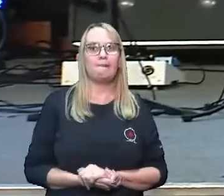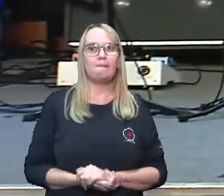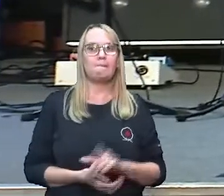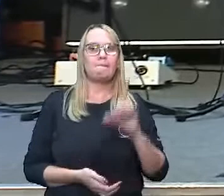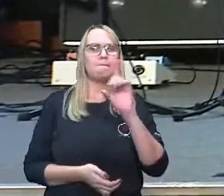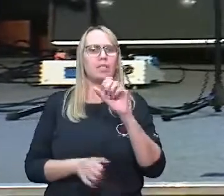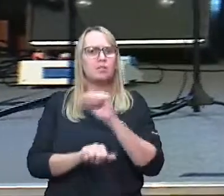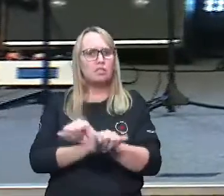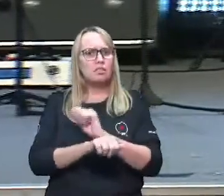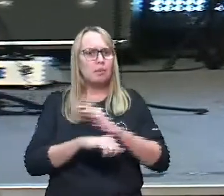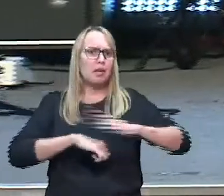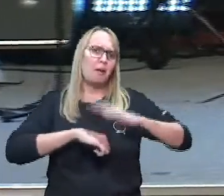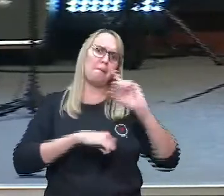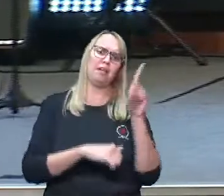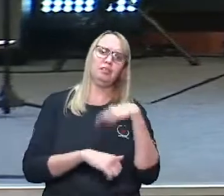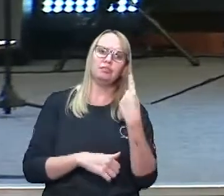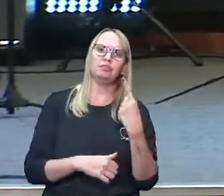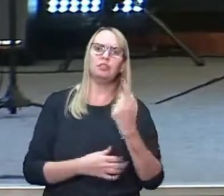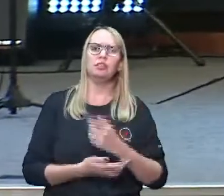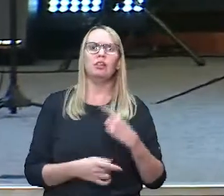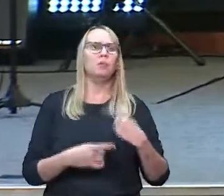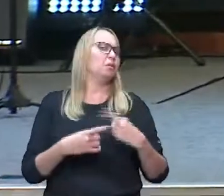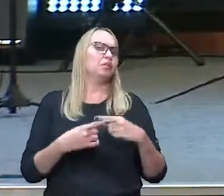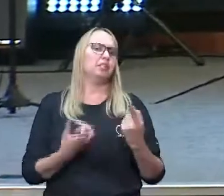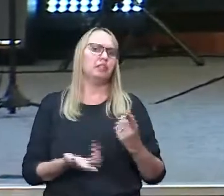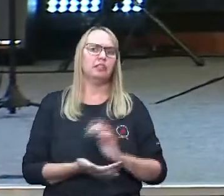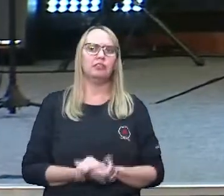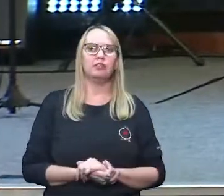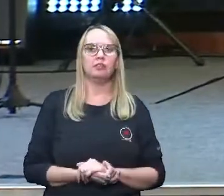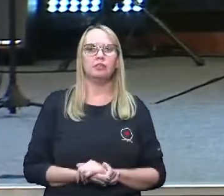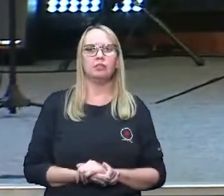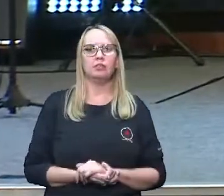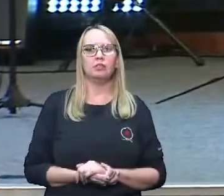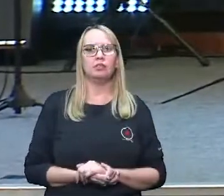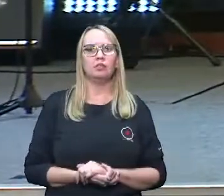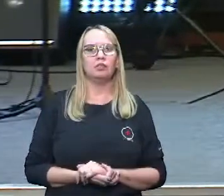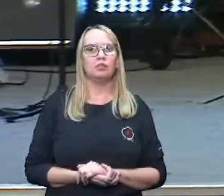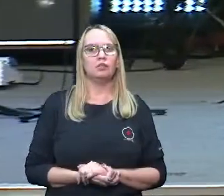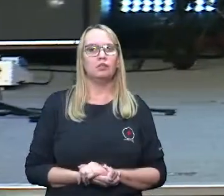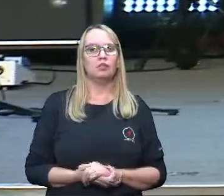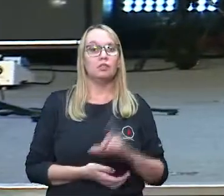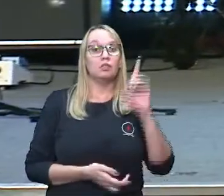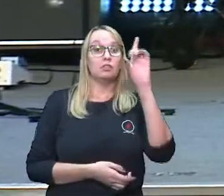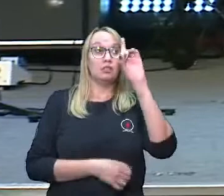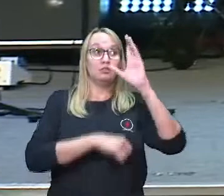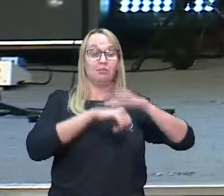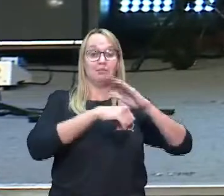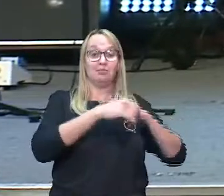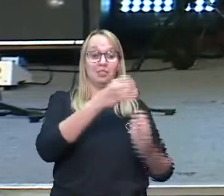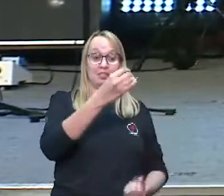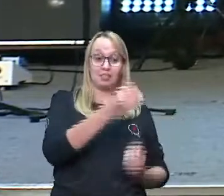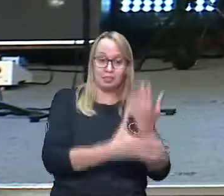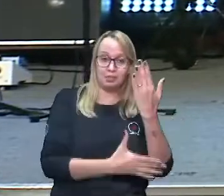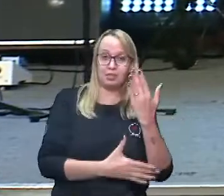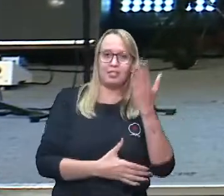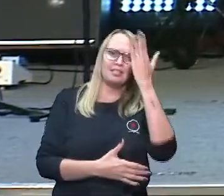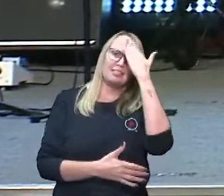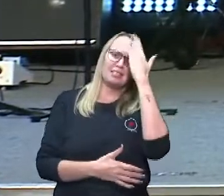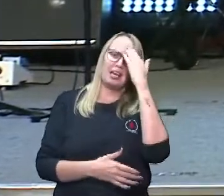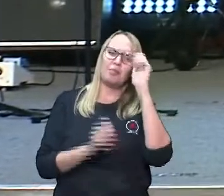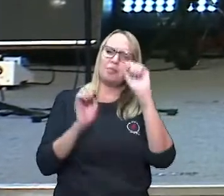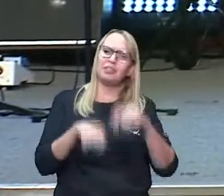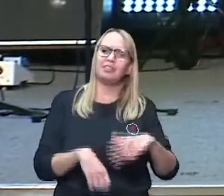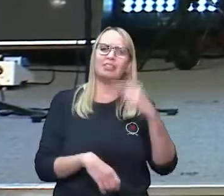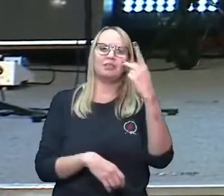Deus espera mais de nós. Por que Ele espera mais de nós? Como dizia o Miles, Ele é o fabricante. Ele sabe do manual e sabe qual é o teu